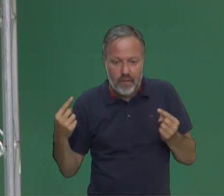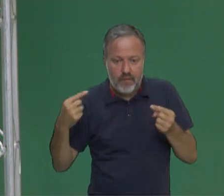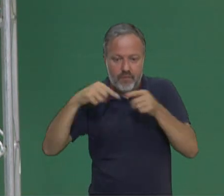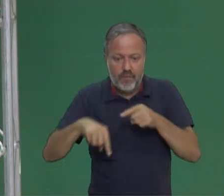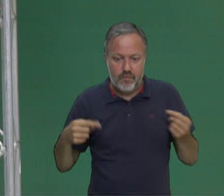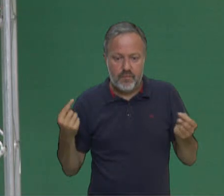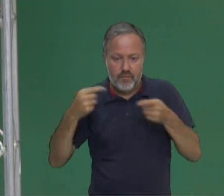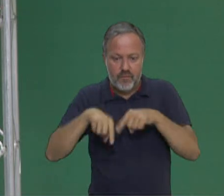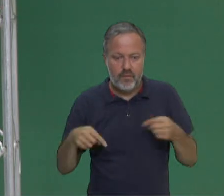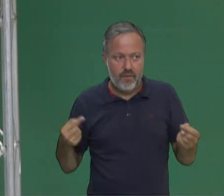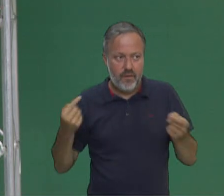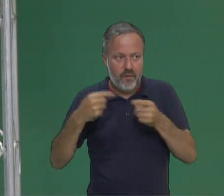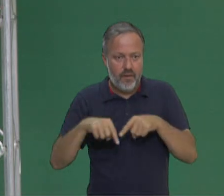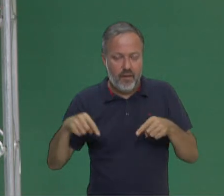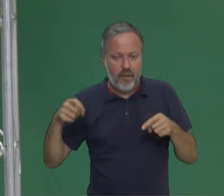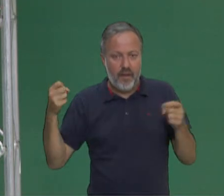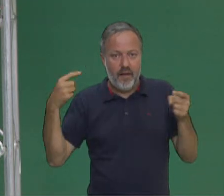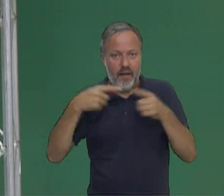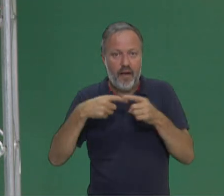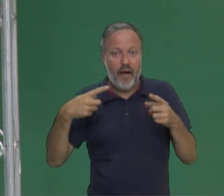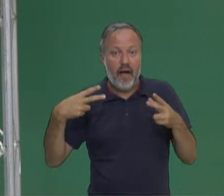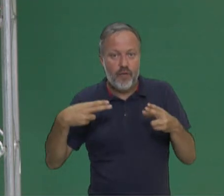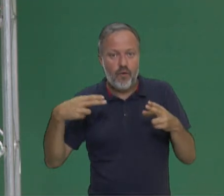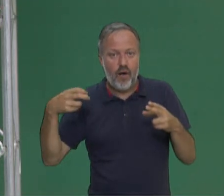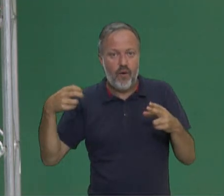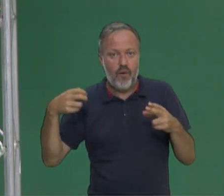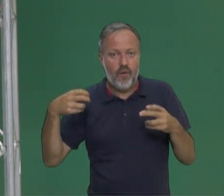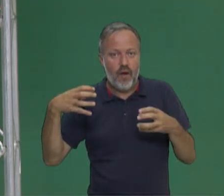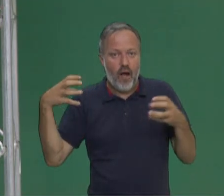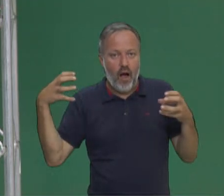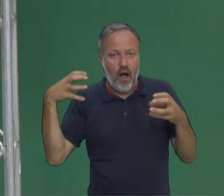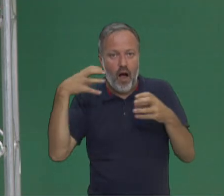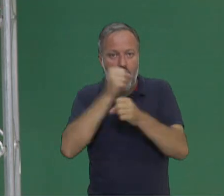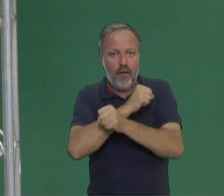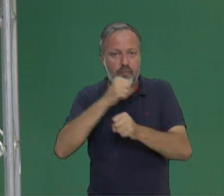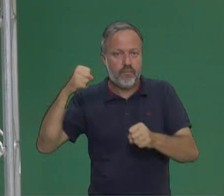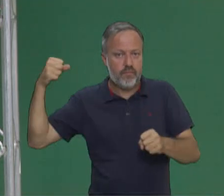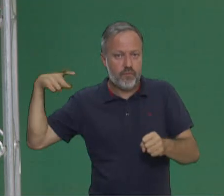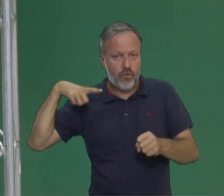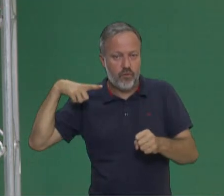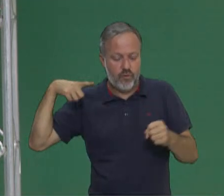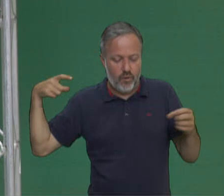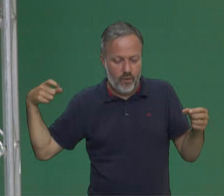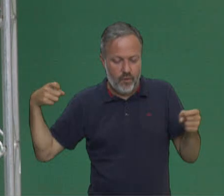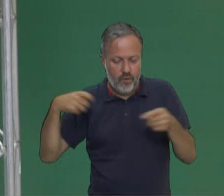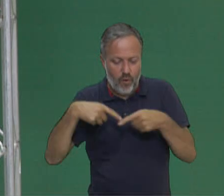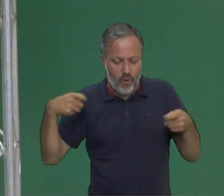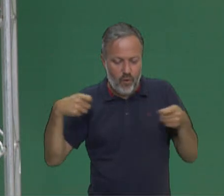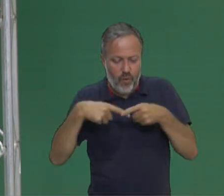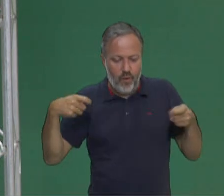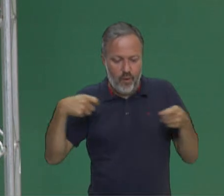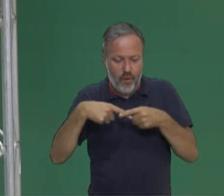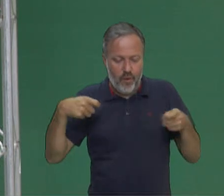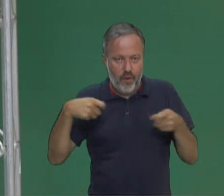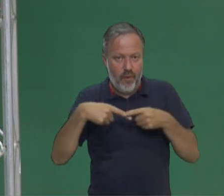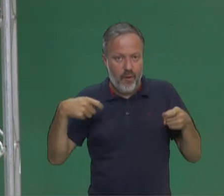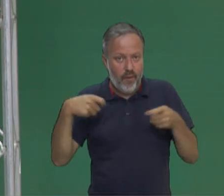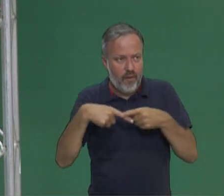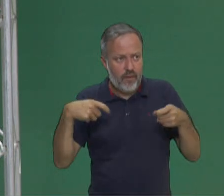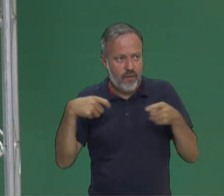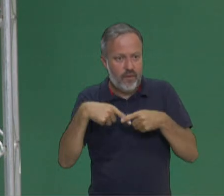A velocidade da luz e fornecendo um pouco mais de energia, com temperatura e com